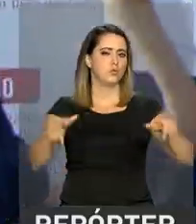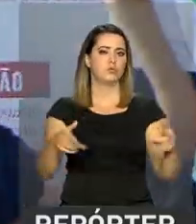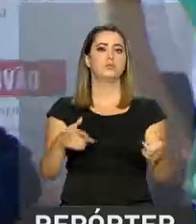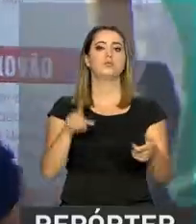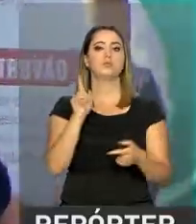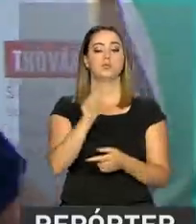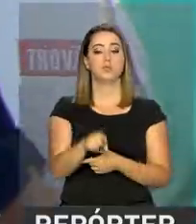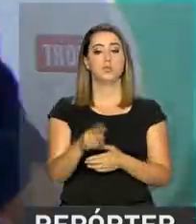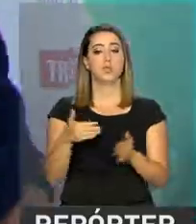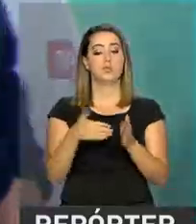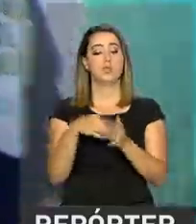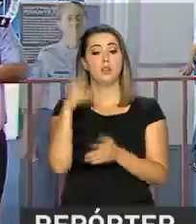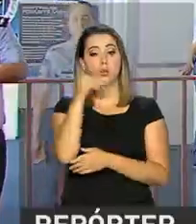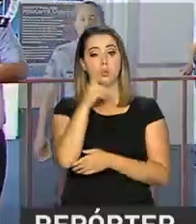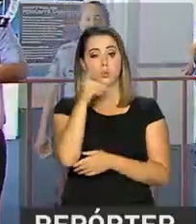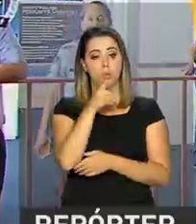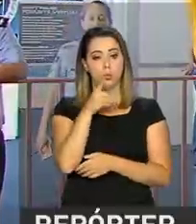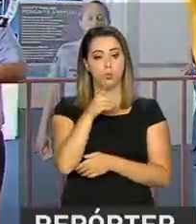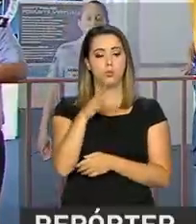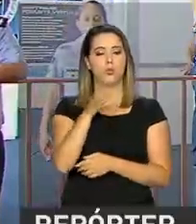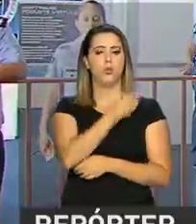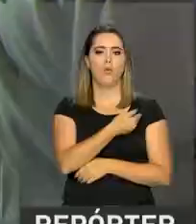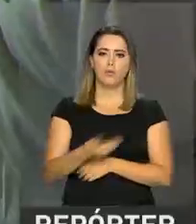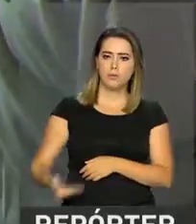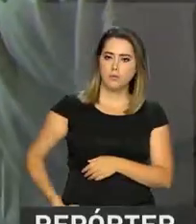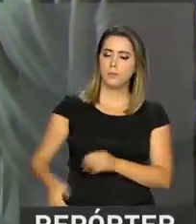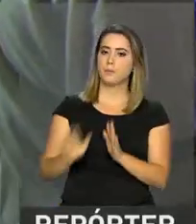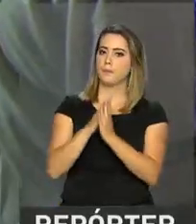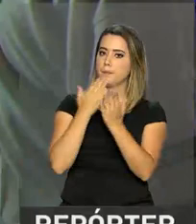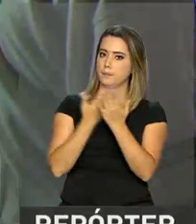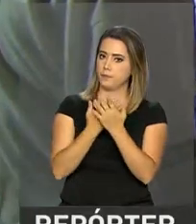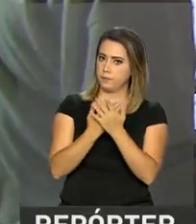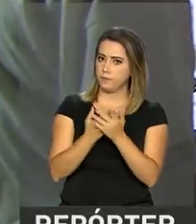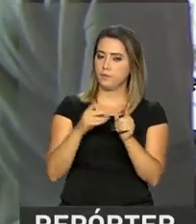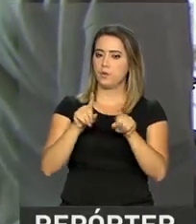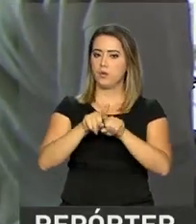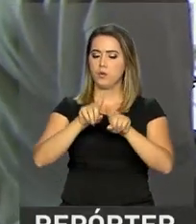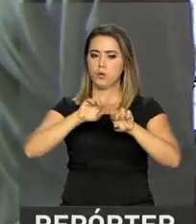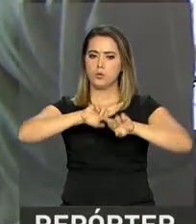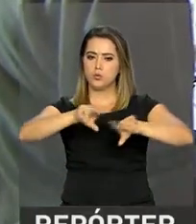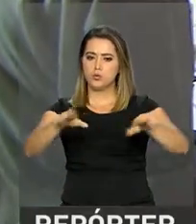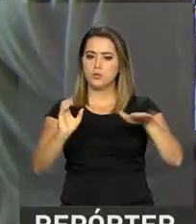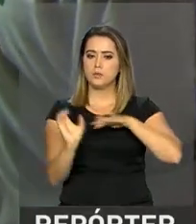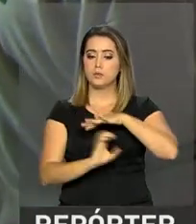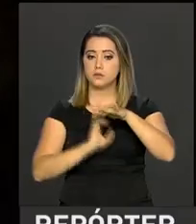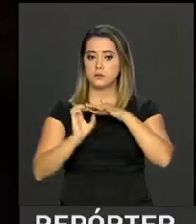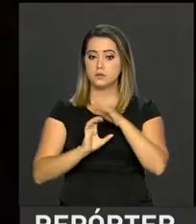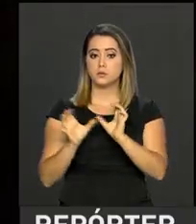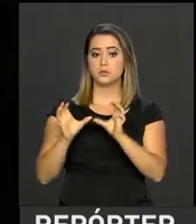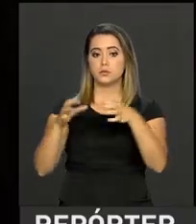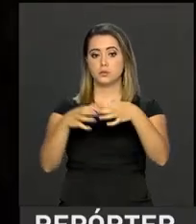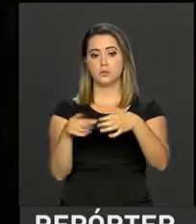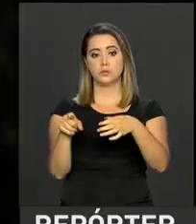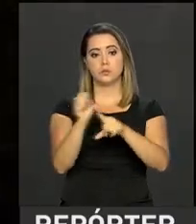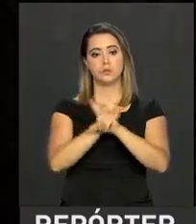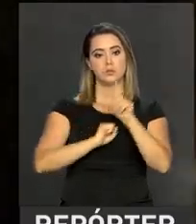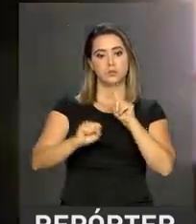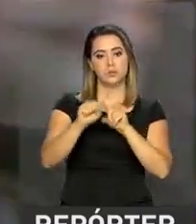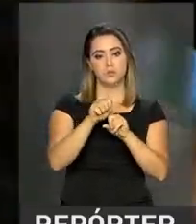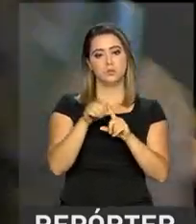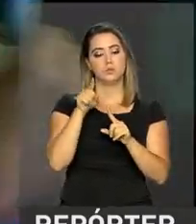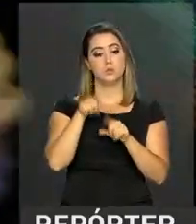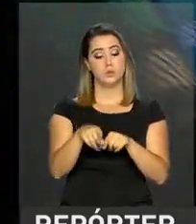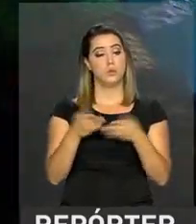domingo, governos, escolas, universidades, centros de pesquisa, empresas e organizações da sociedade